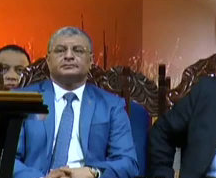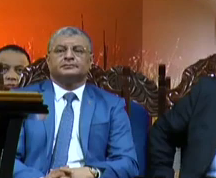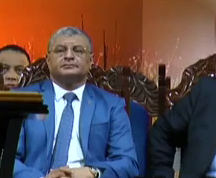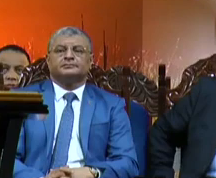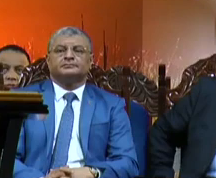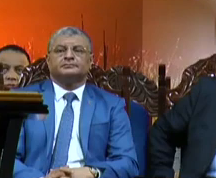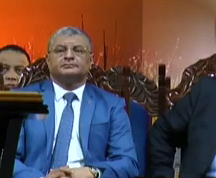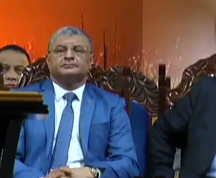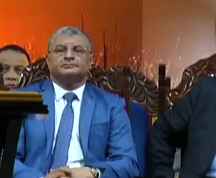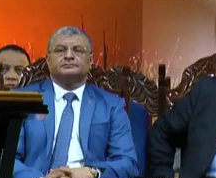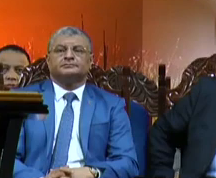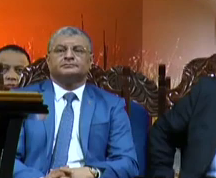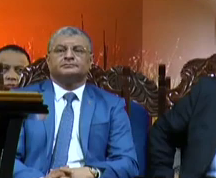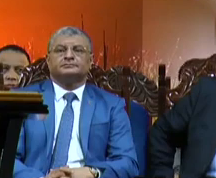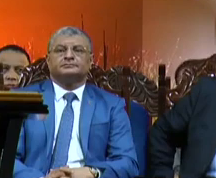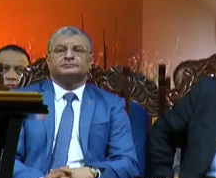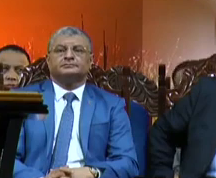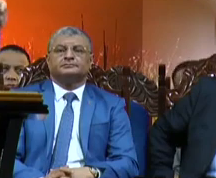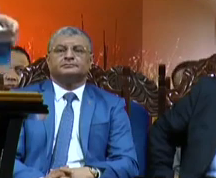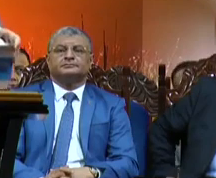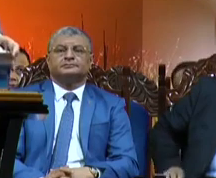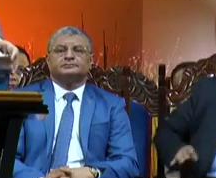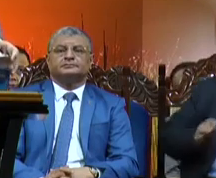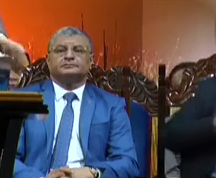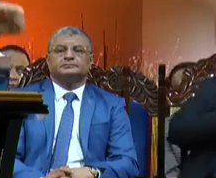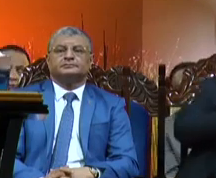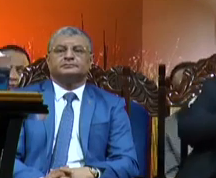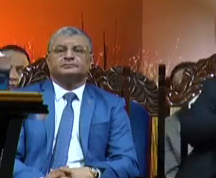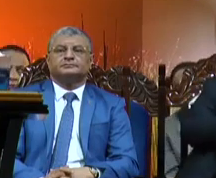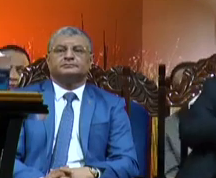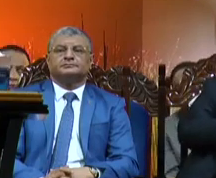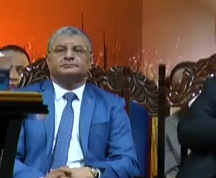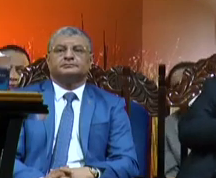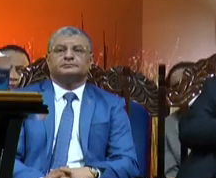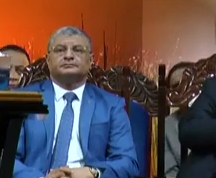Precisamos considerar uma outra verdade.